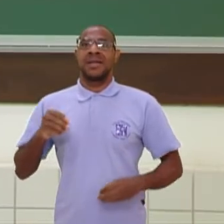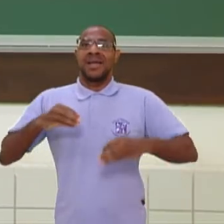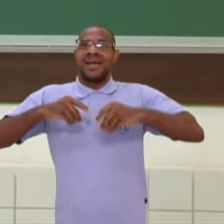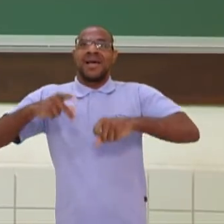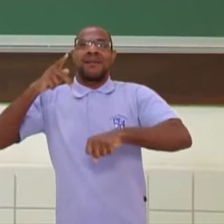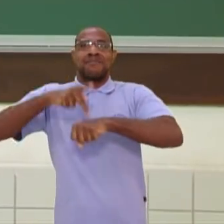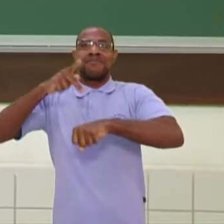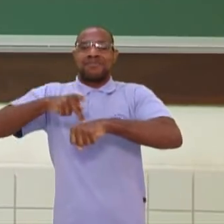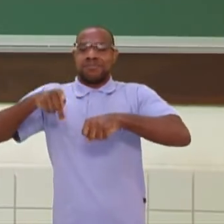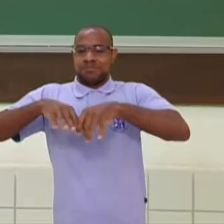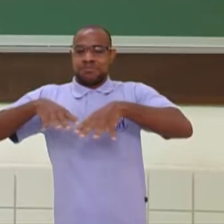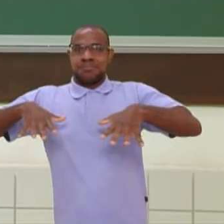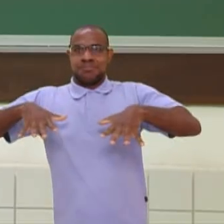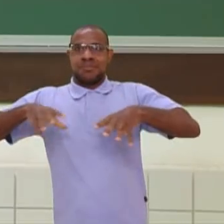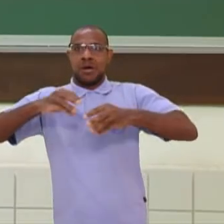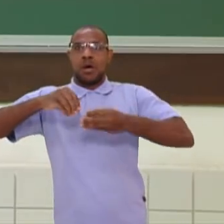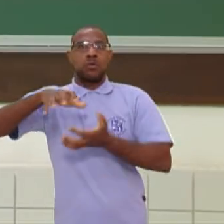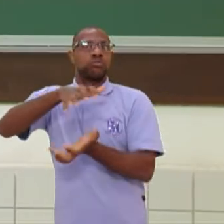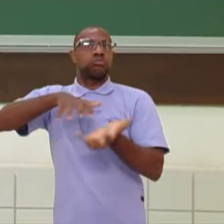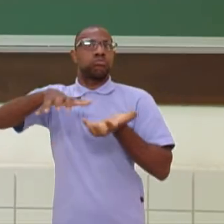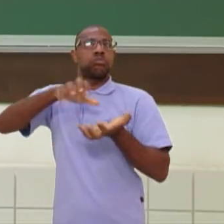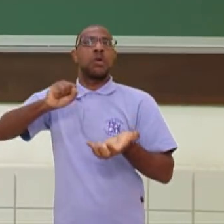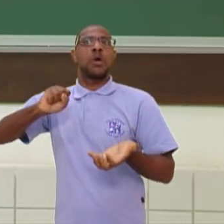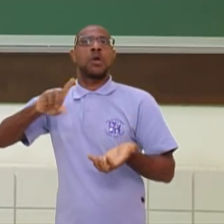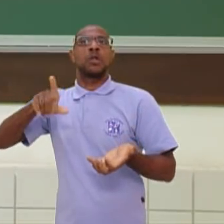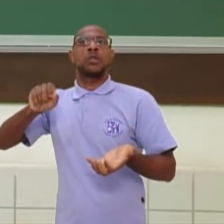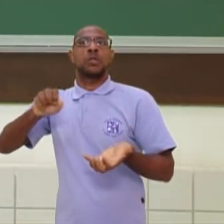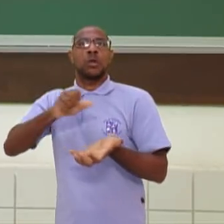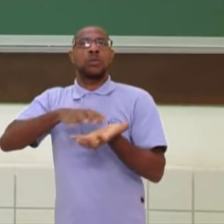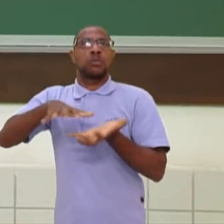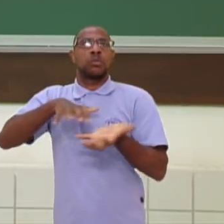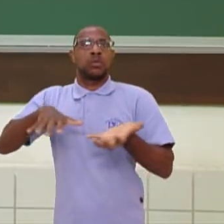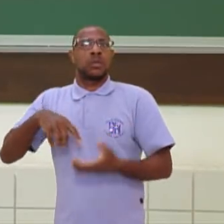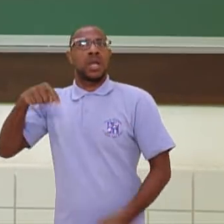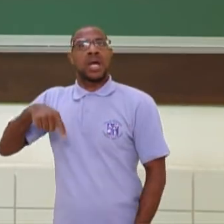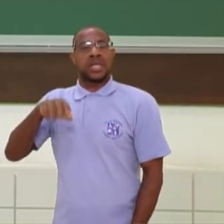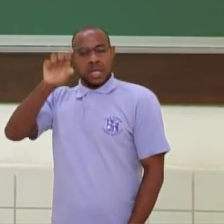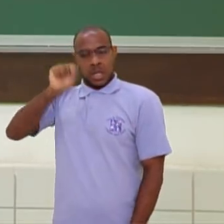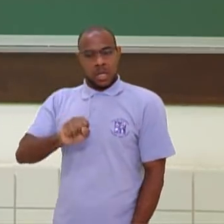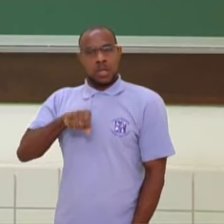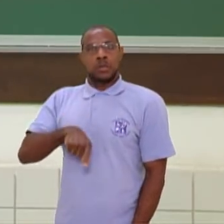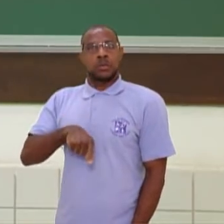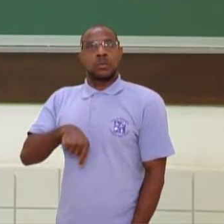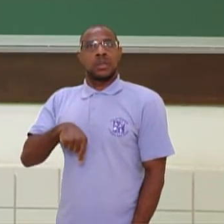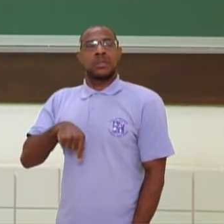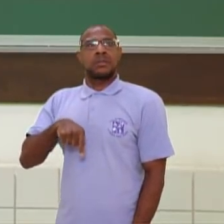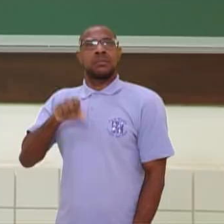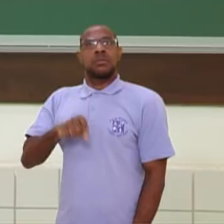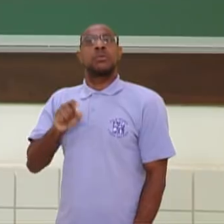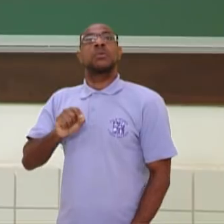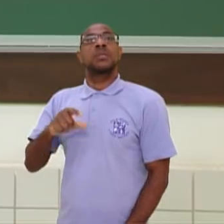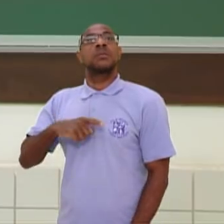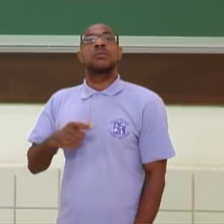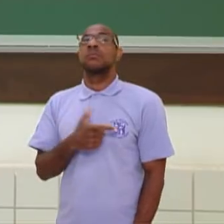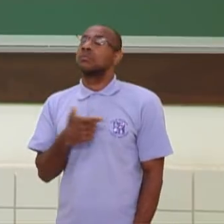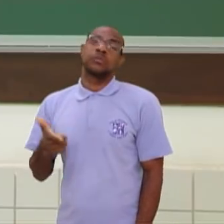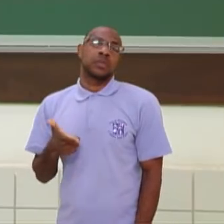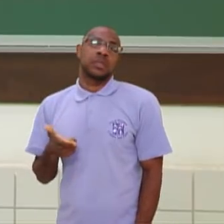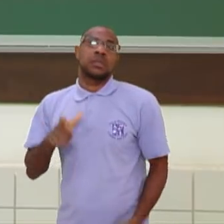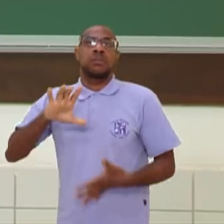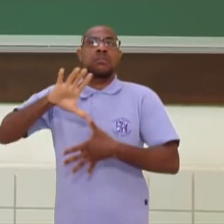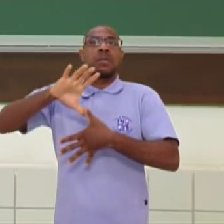ter nessa região. Então ele está avançando. Aqui na América do Sul, pelo menos no Brasil, a gente leva uma vantagem que a gente não tem